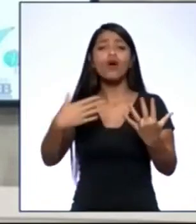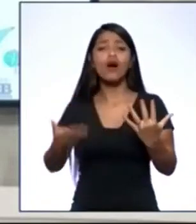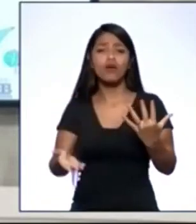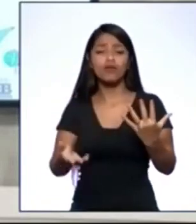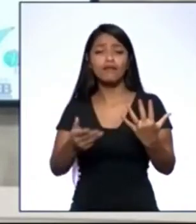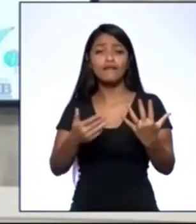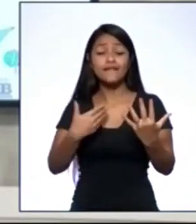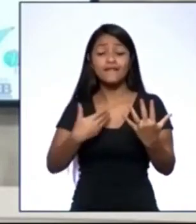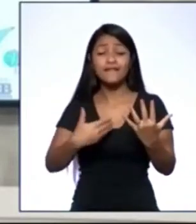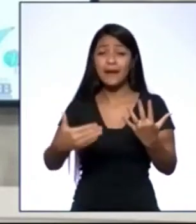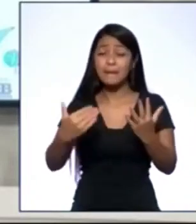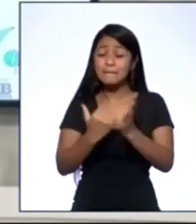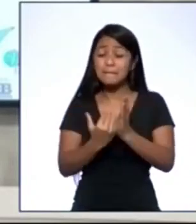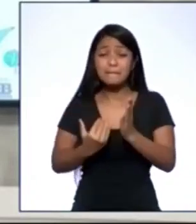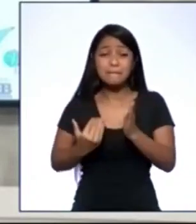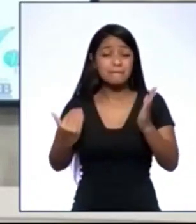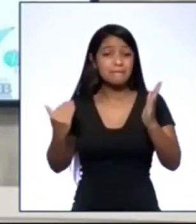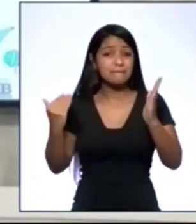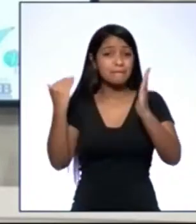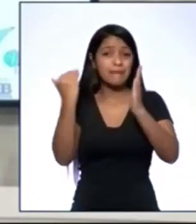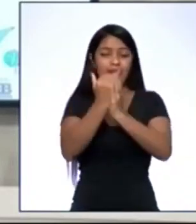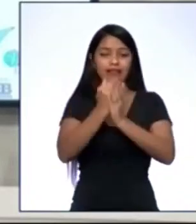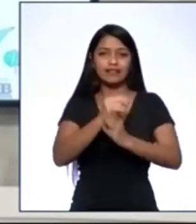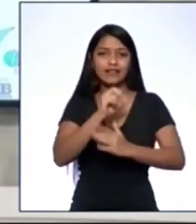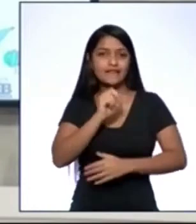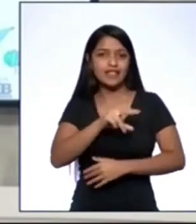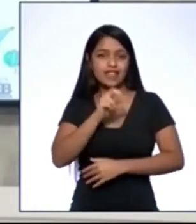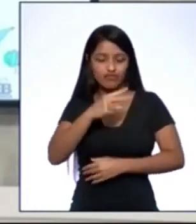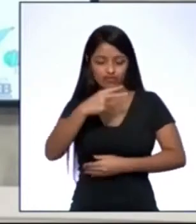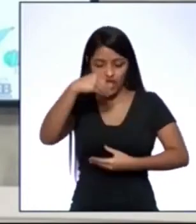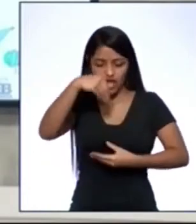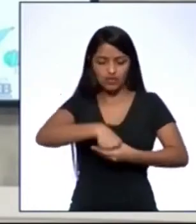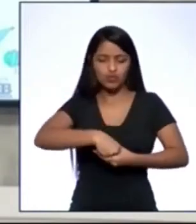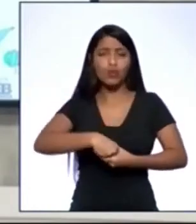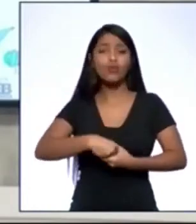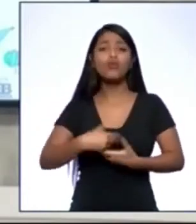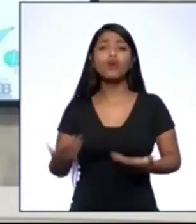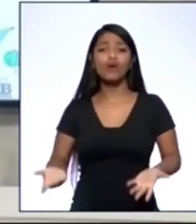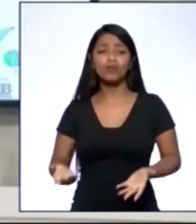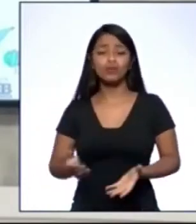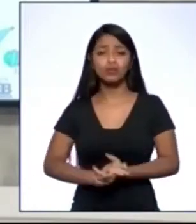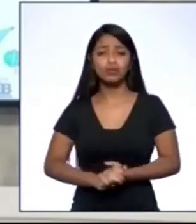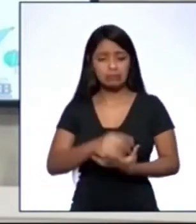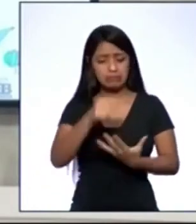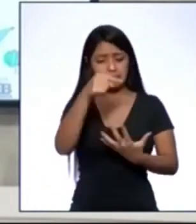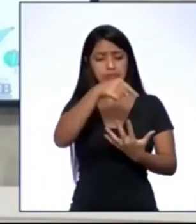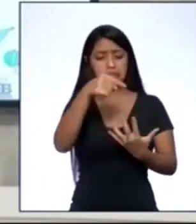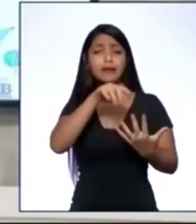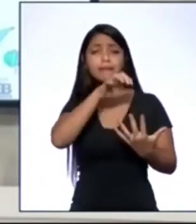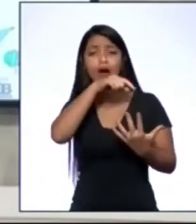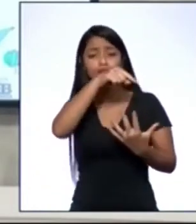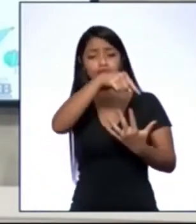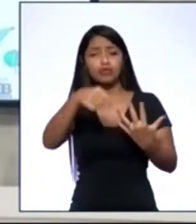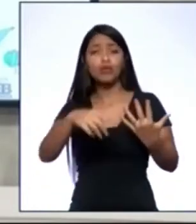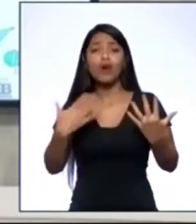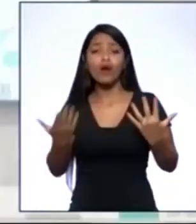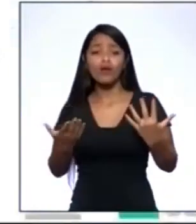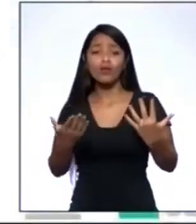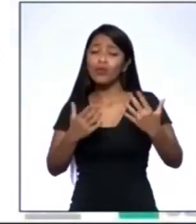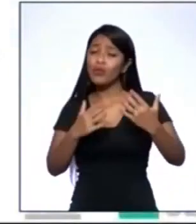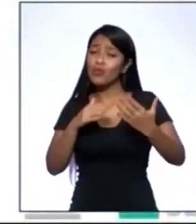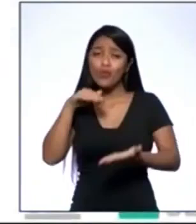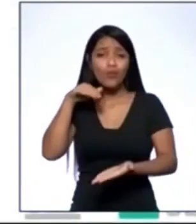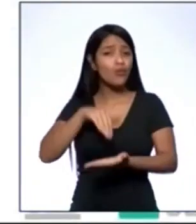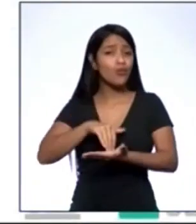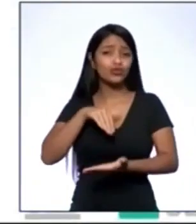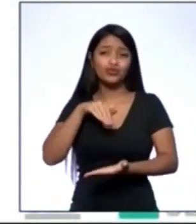a maior concentração dessas tranqueiras no organismo? Sempre é o último